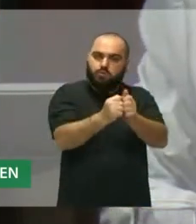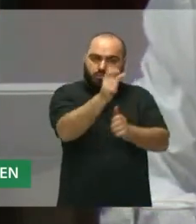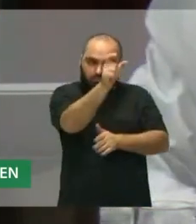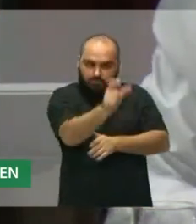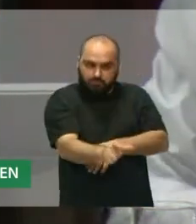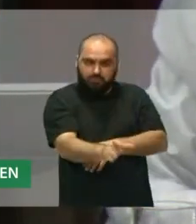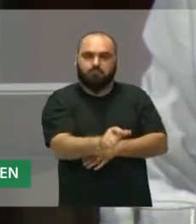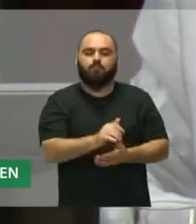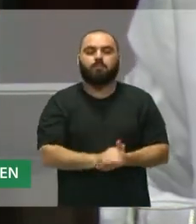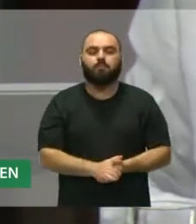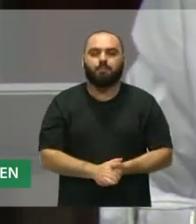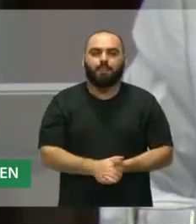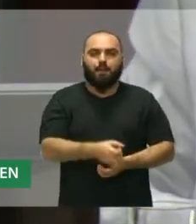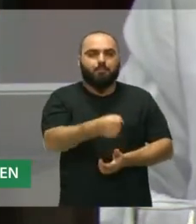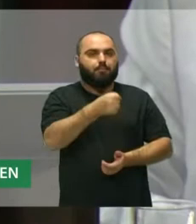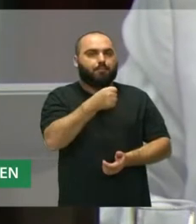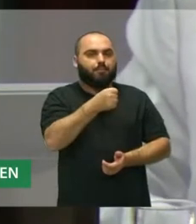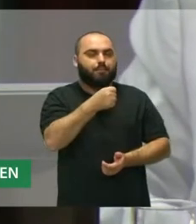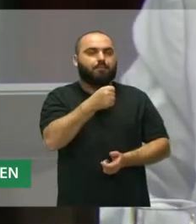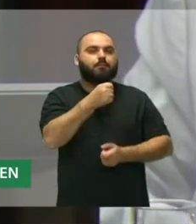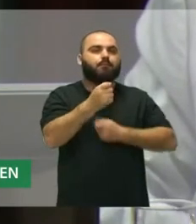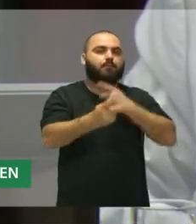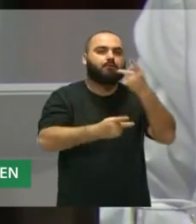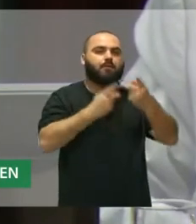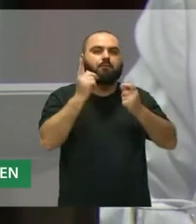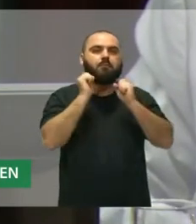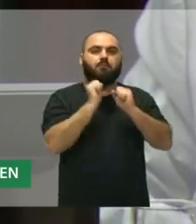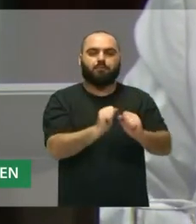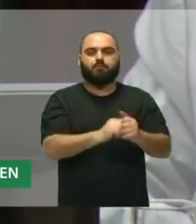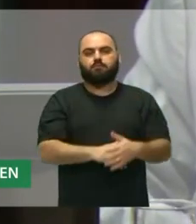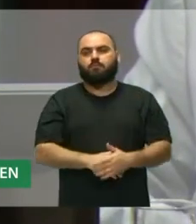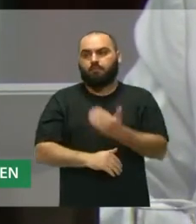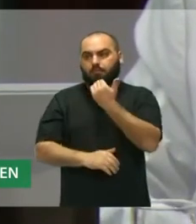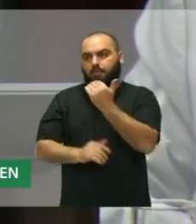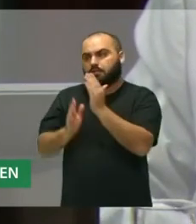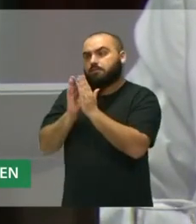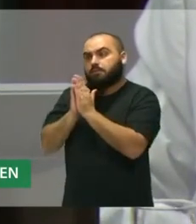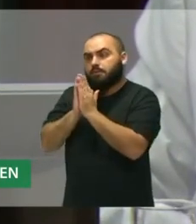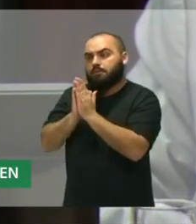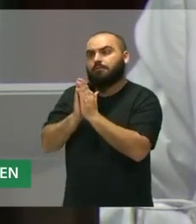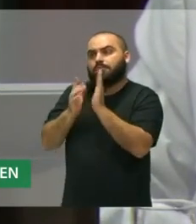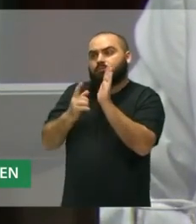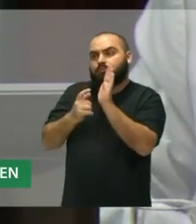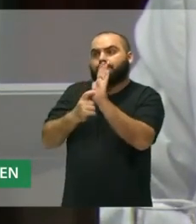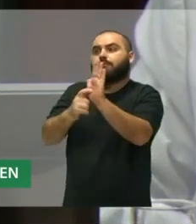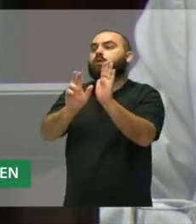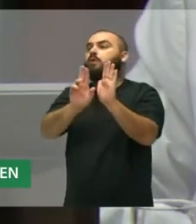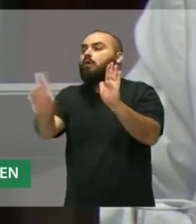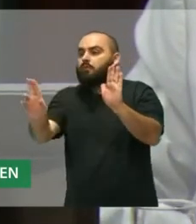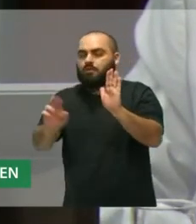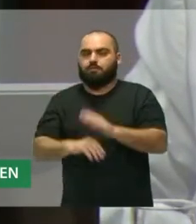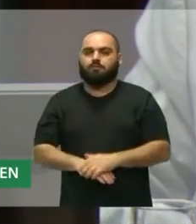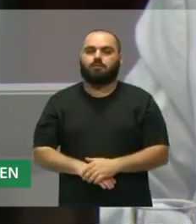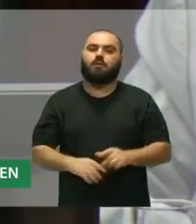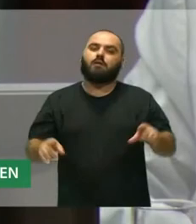cerimonial e fazer a utilização do microfone. A gente pede, por favor, para que se identifique com o nome